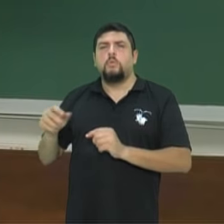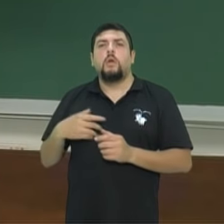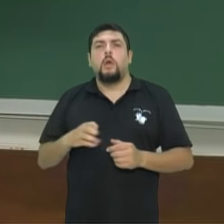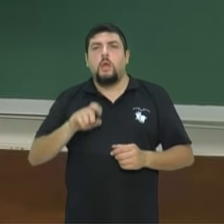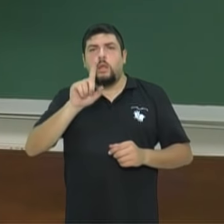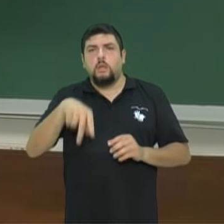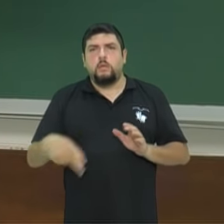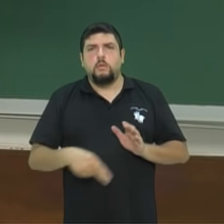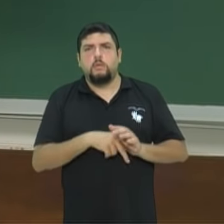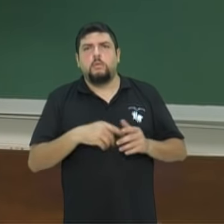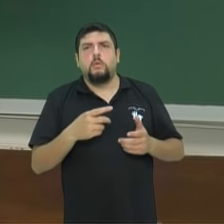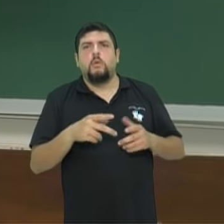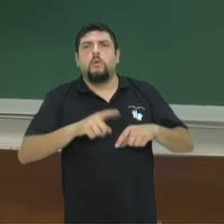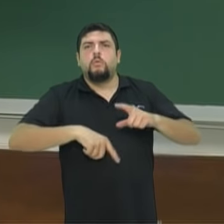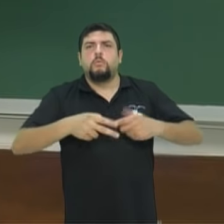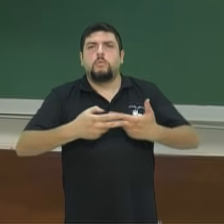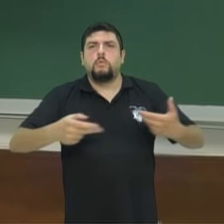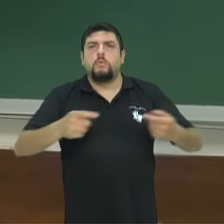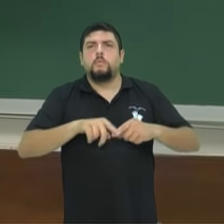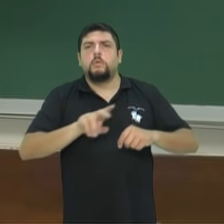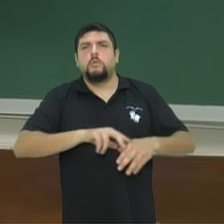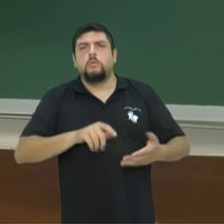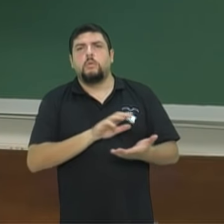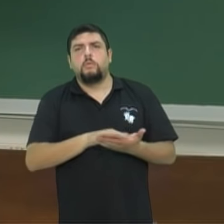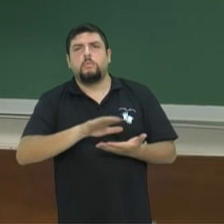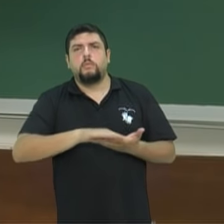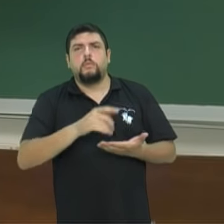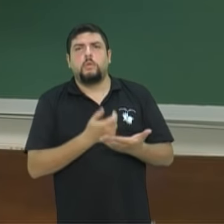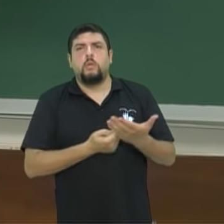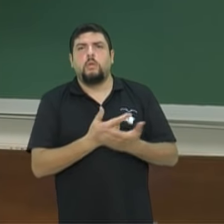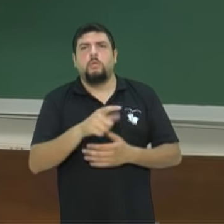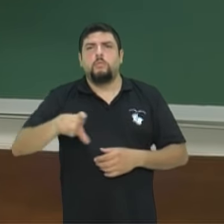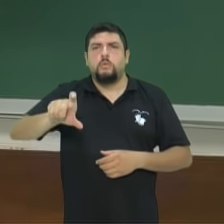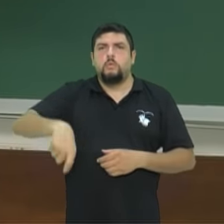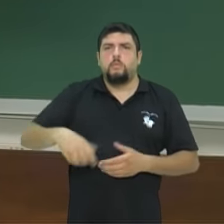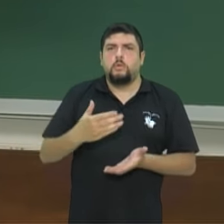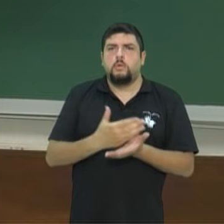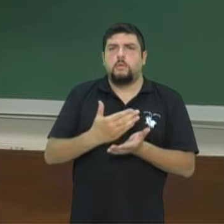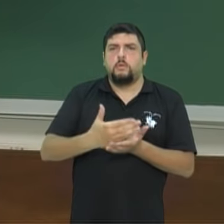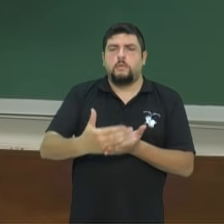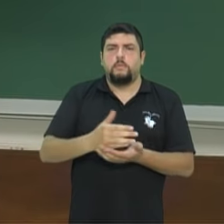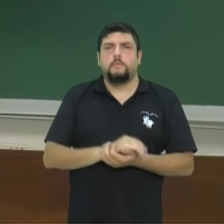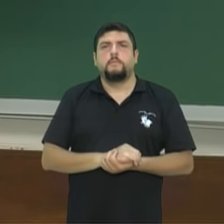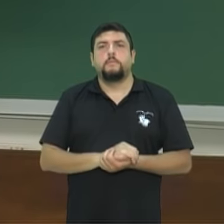compra para pagar em 1, 2, 3, 10 vezes, às vezes, no cartão de crédito, né? E essas